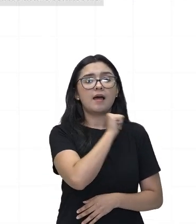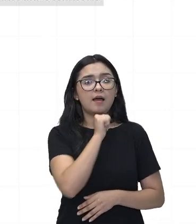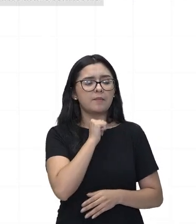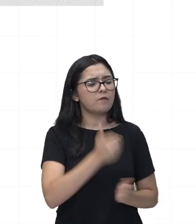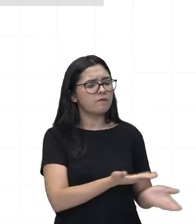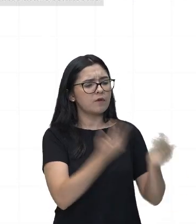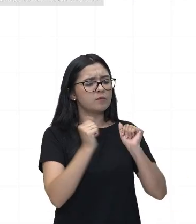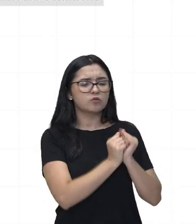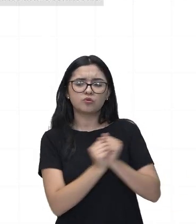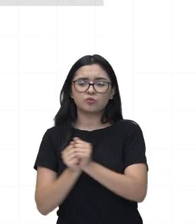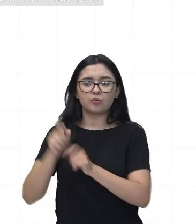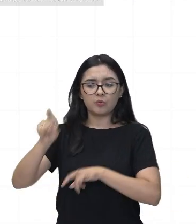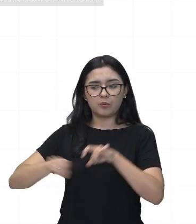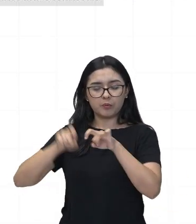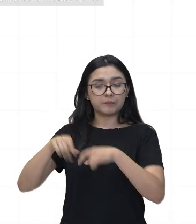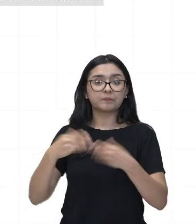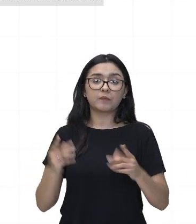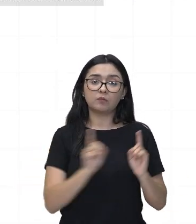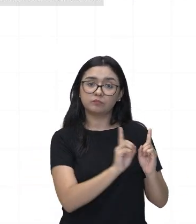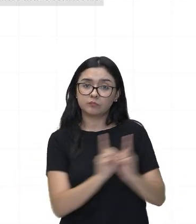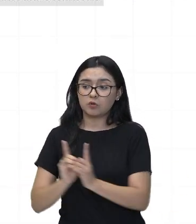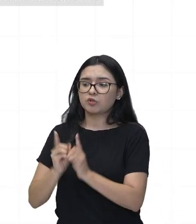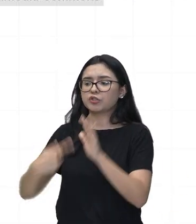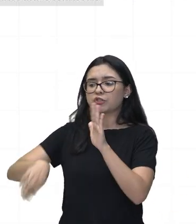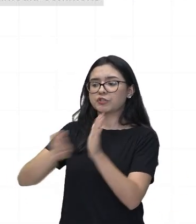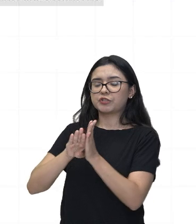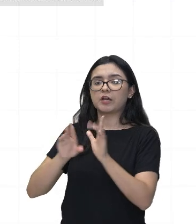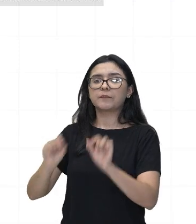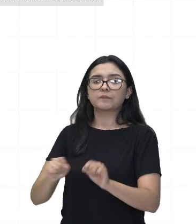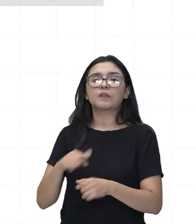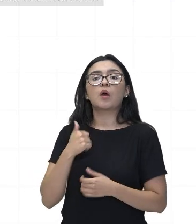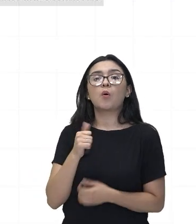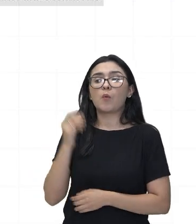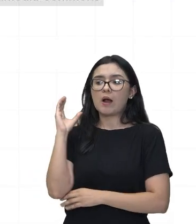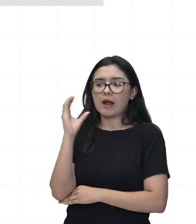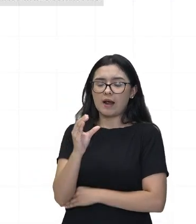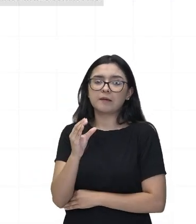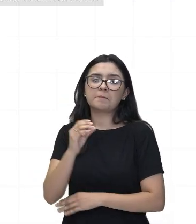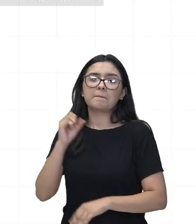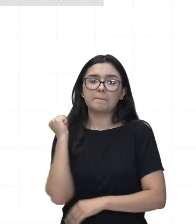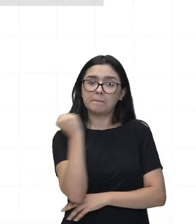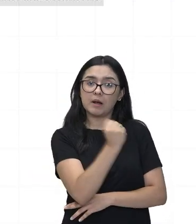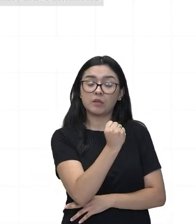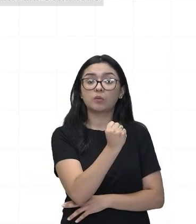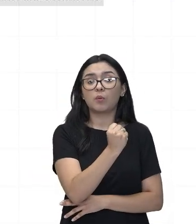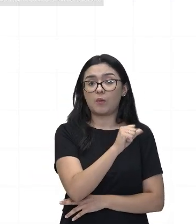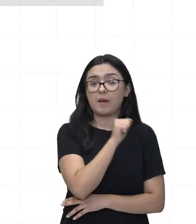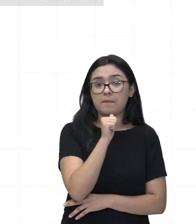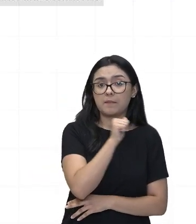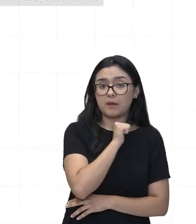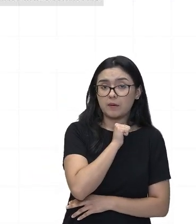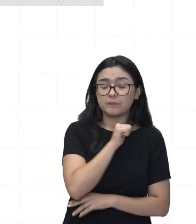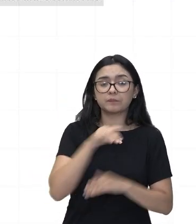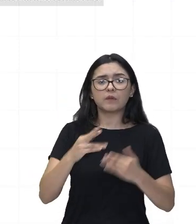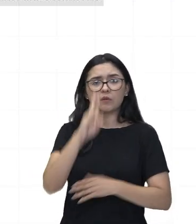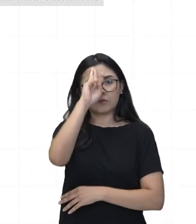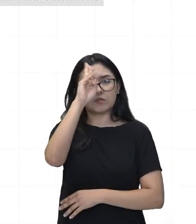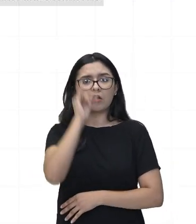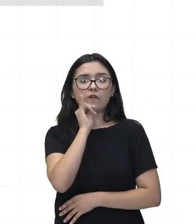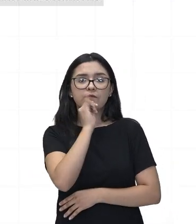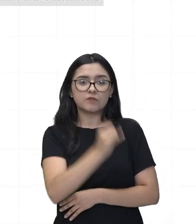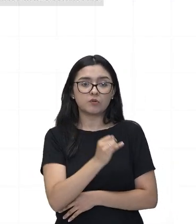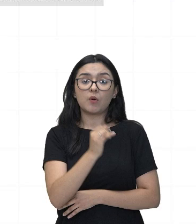ao campo. Logo que chegaram ao campo, Caim atirou-se sobre seu irmão e o matou. O Senhor disse a